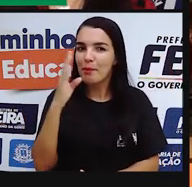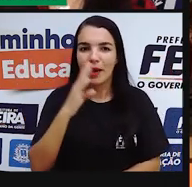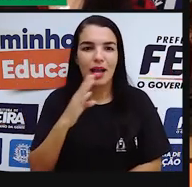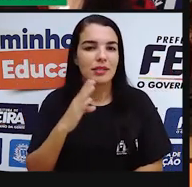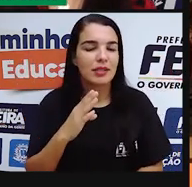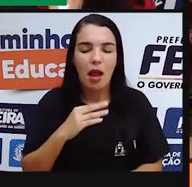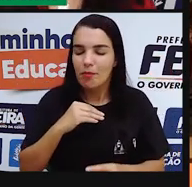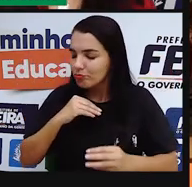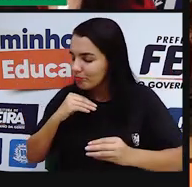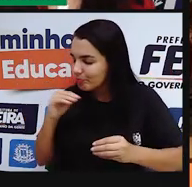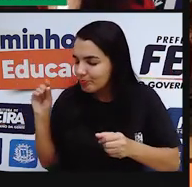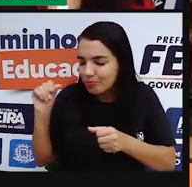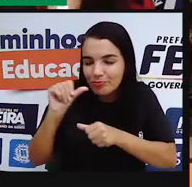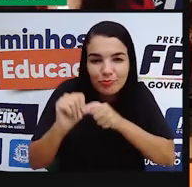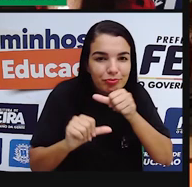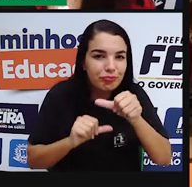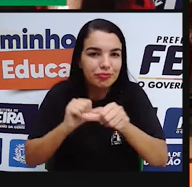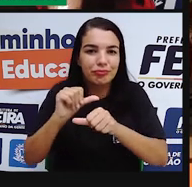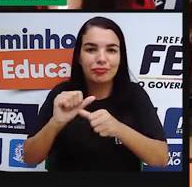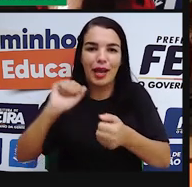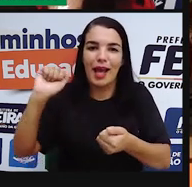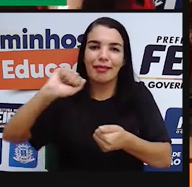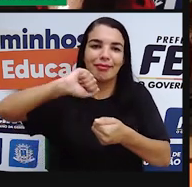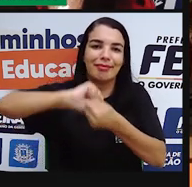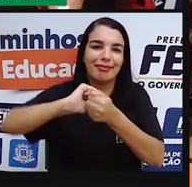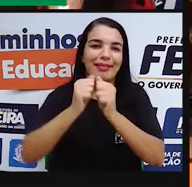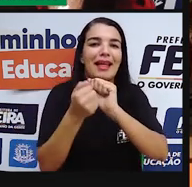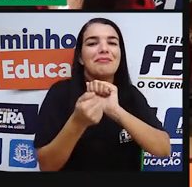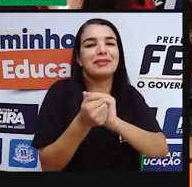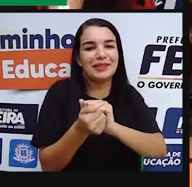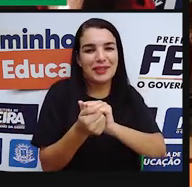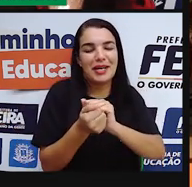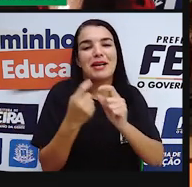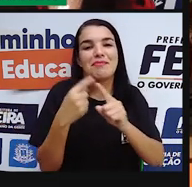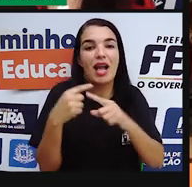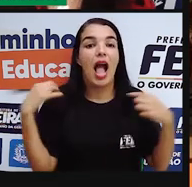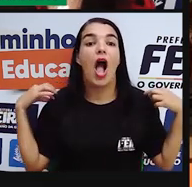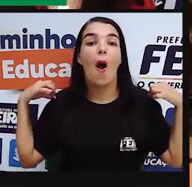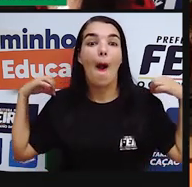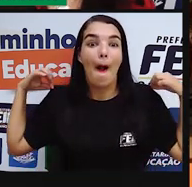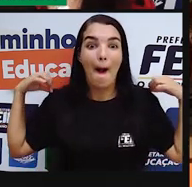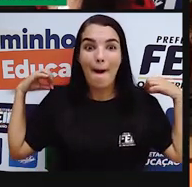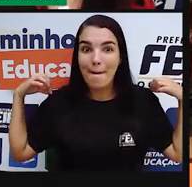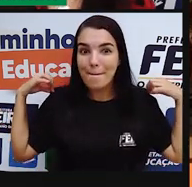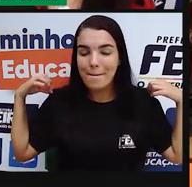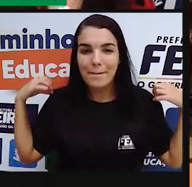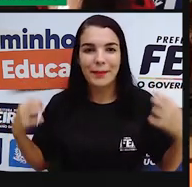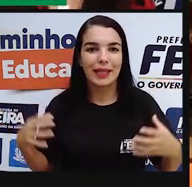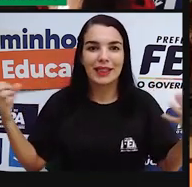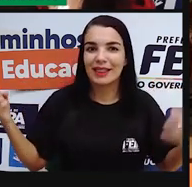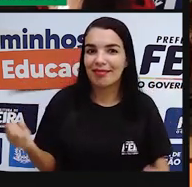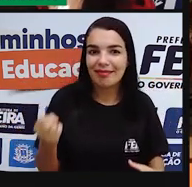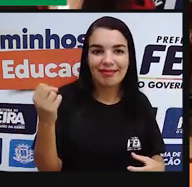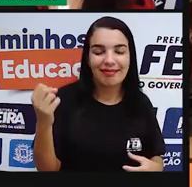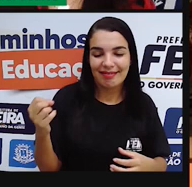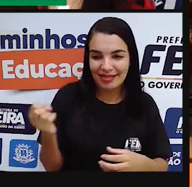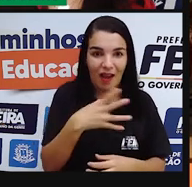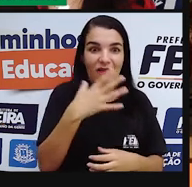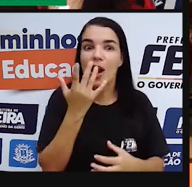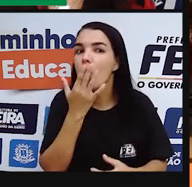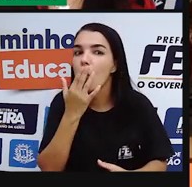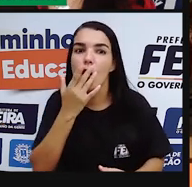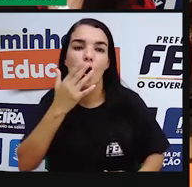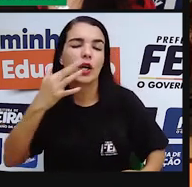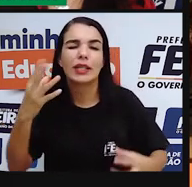mais movimento a esse tipo de dança. Uma coreografia chamada de Casamento Caipira é feita em